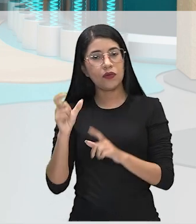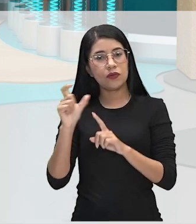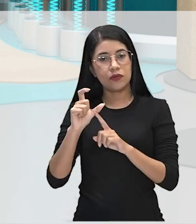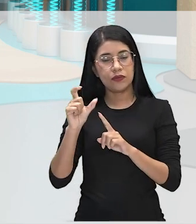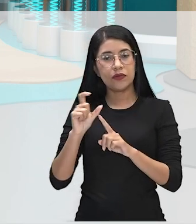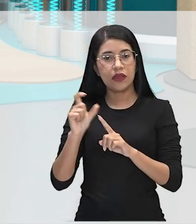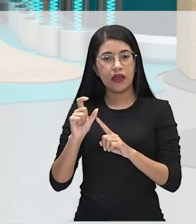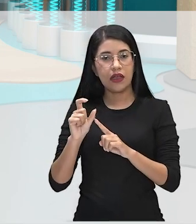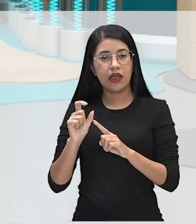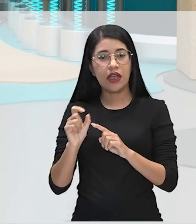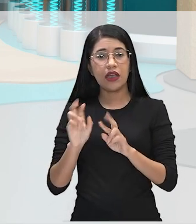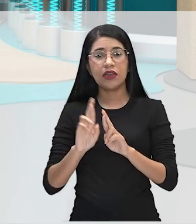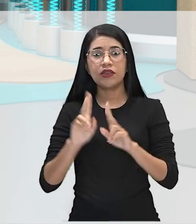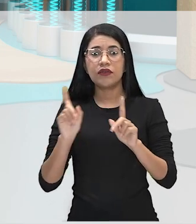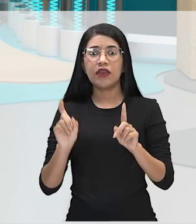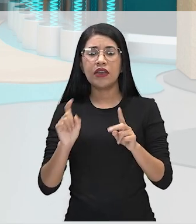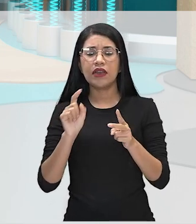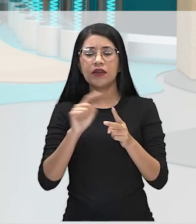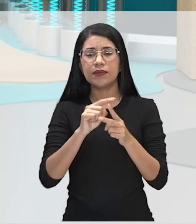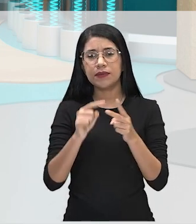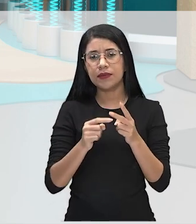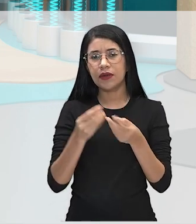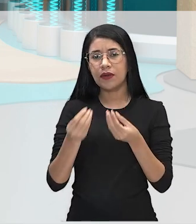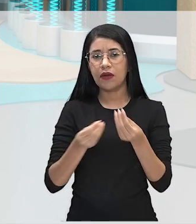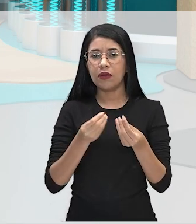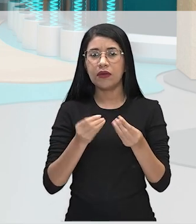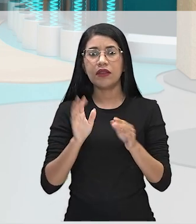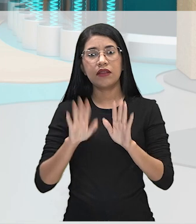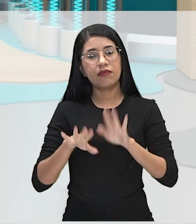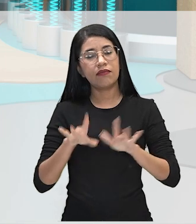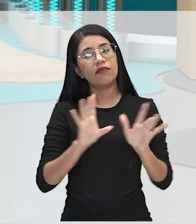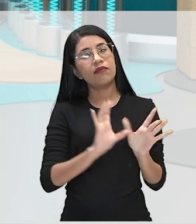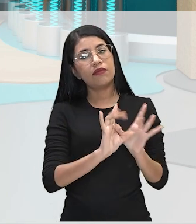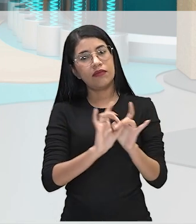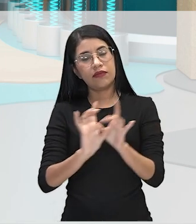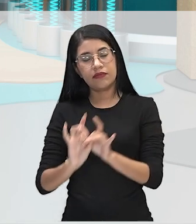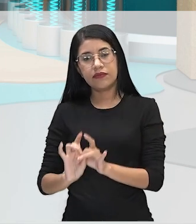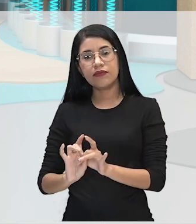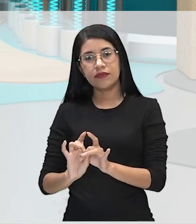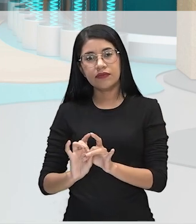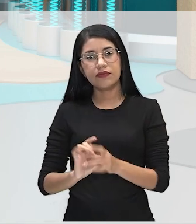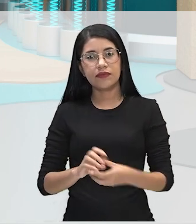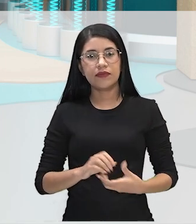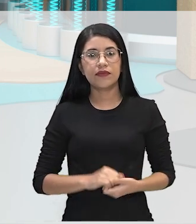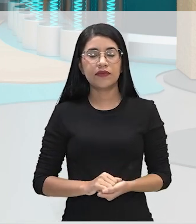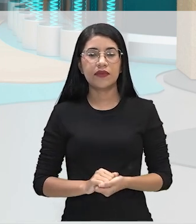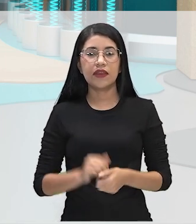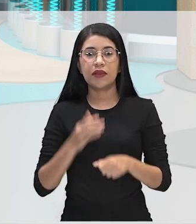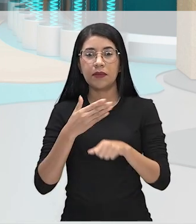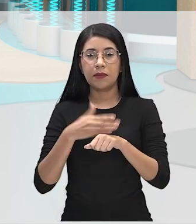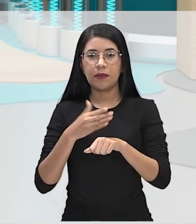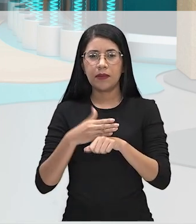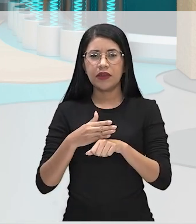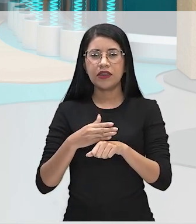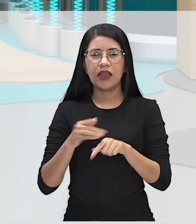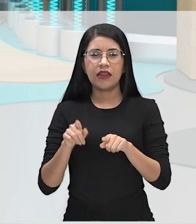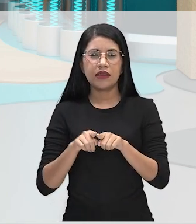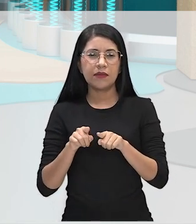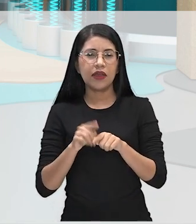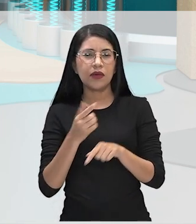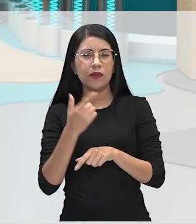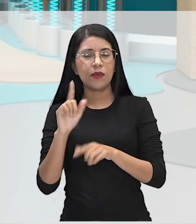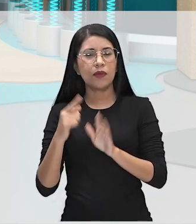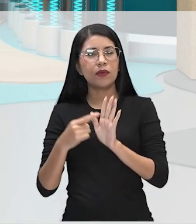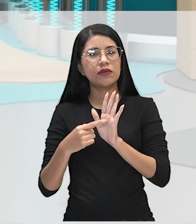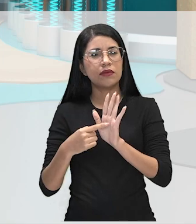diferenciar um e o outro pelo contexto, ok? Vamos agora praticar exemplos aqui